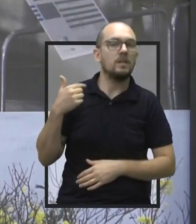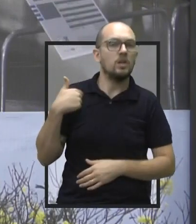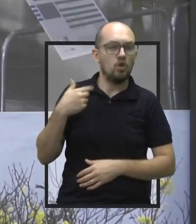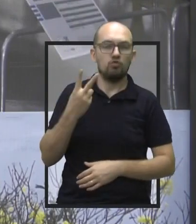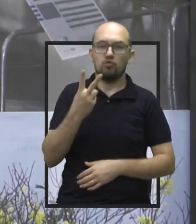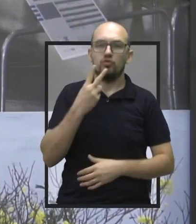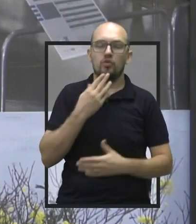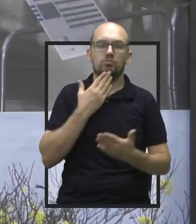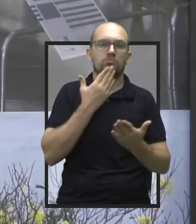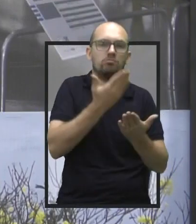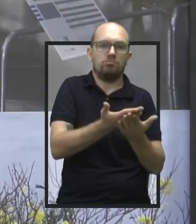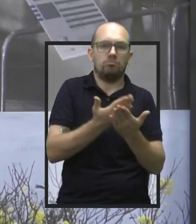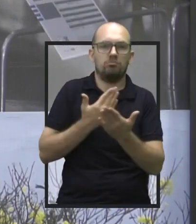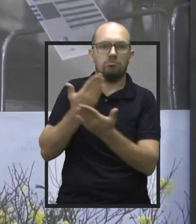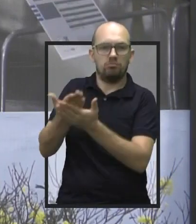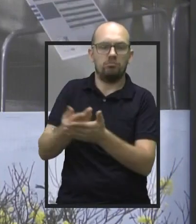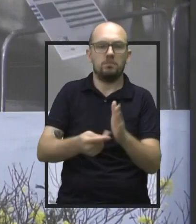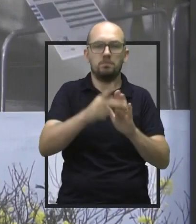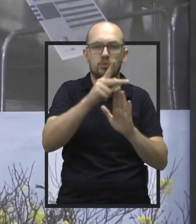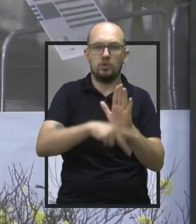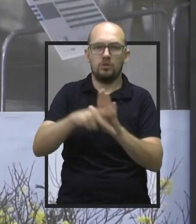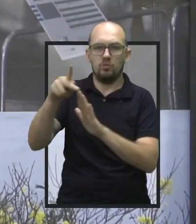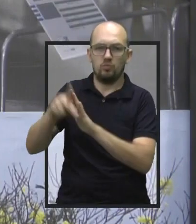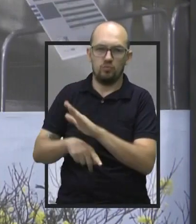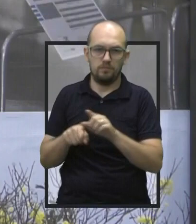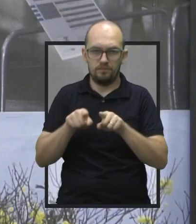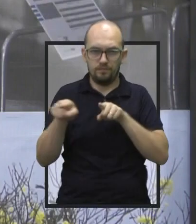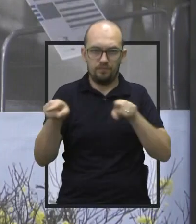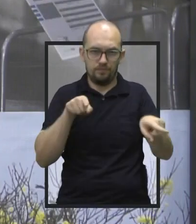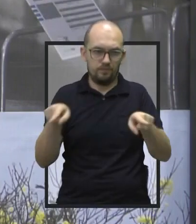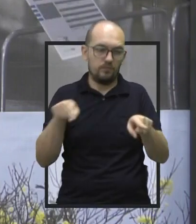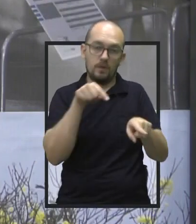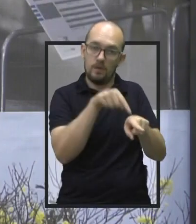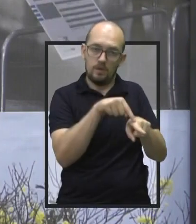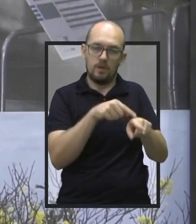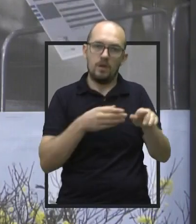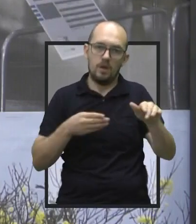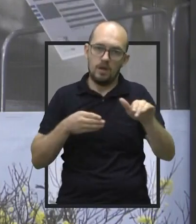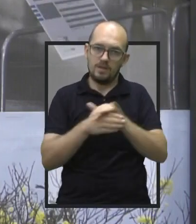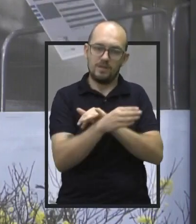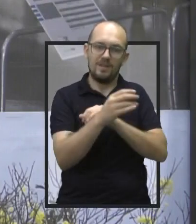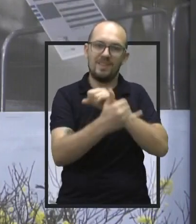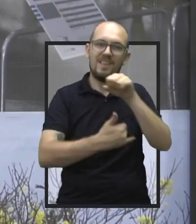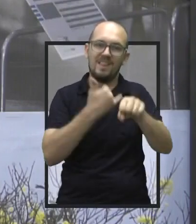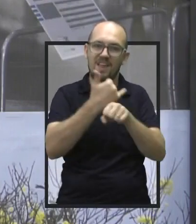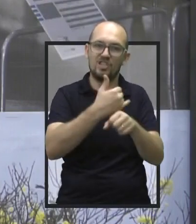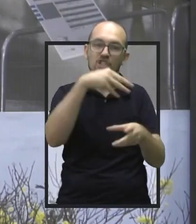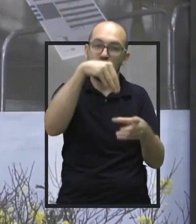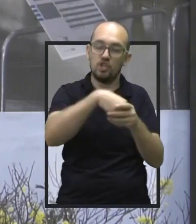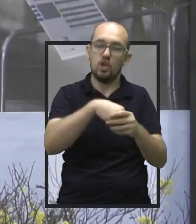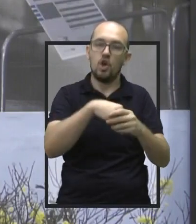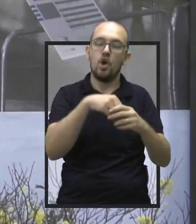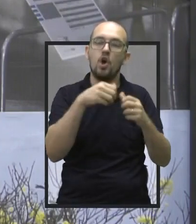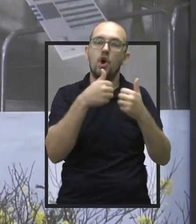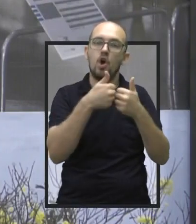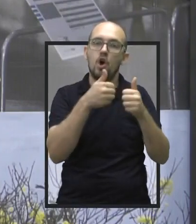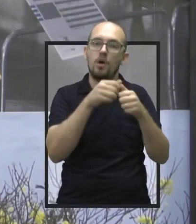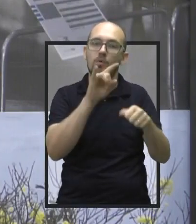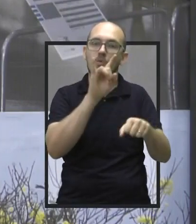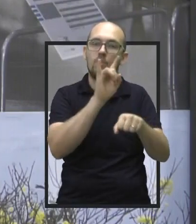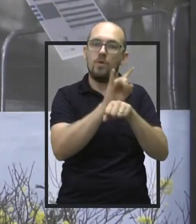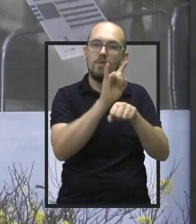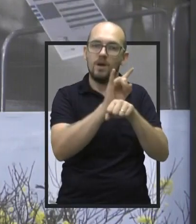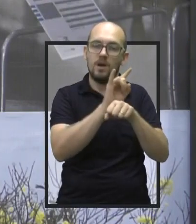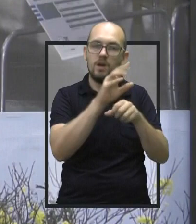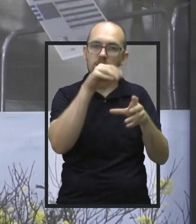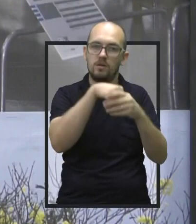na Câmara, né? Um deles era ter acesso à internet nos ônibus, né? O Wi-Fi no ônibus.